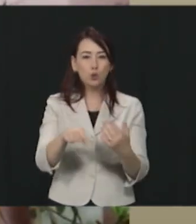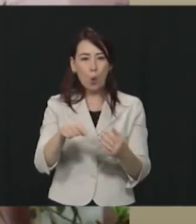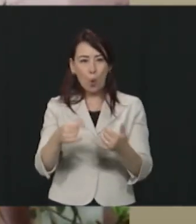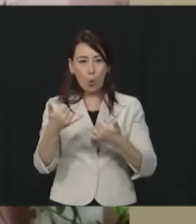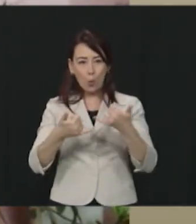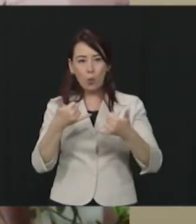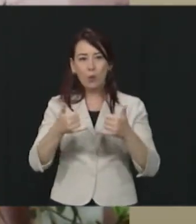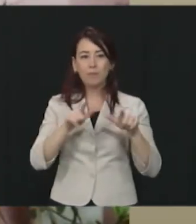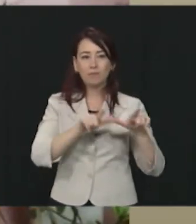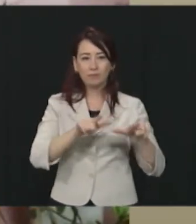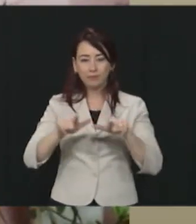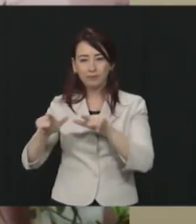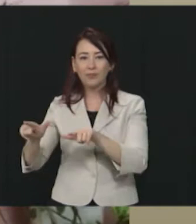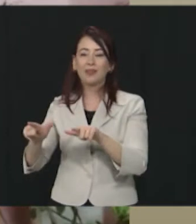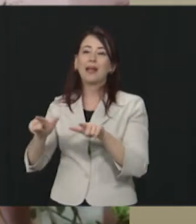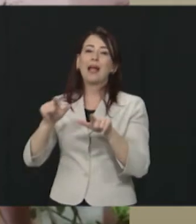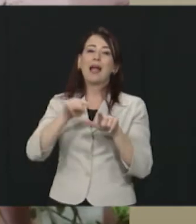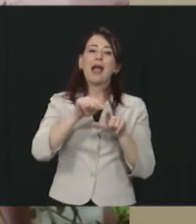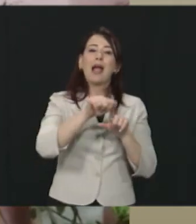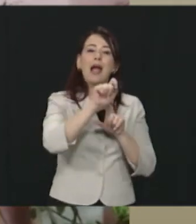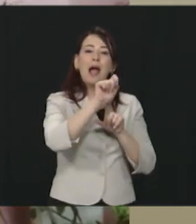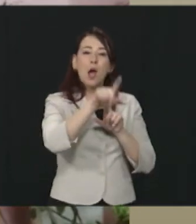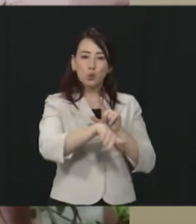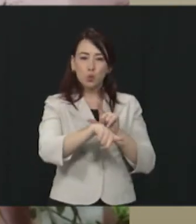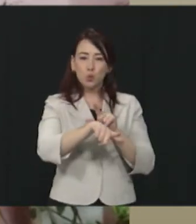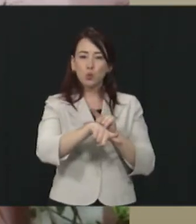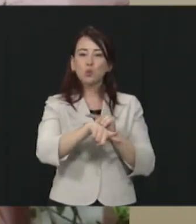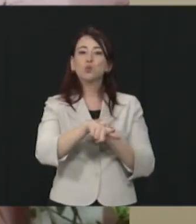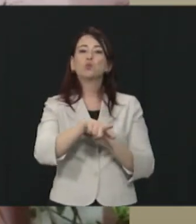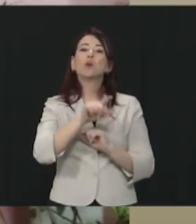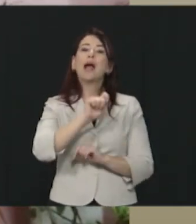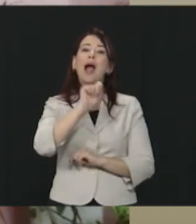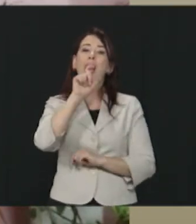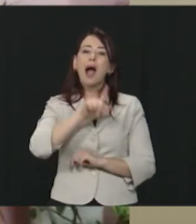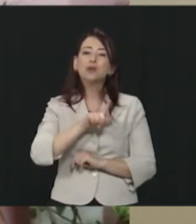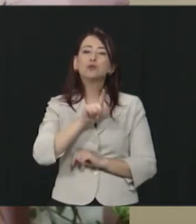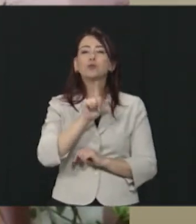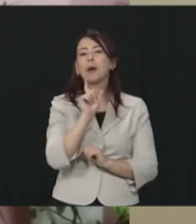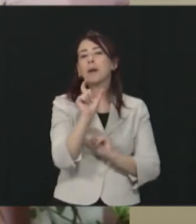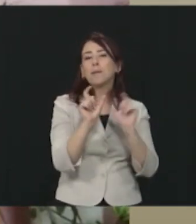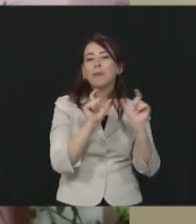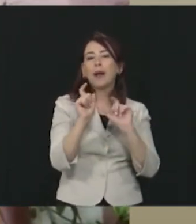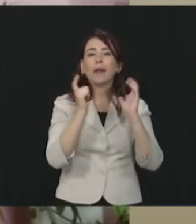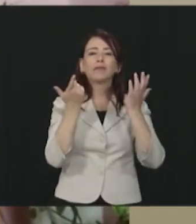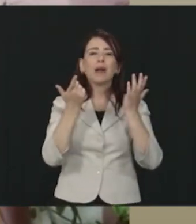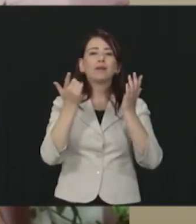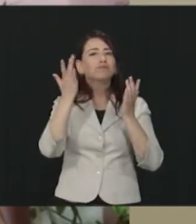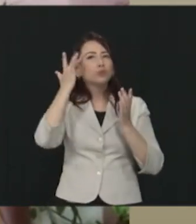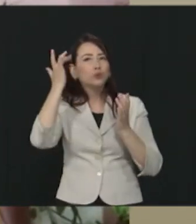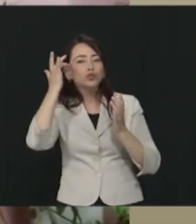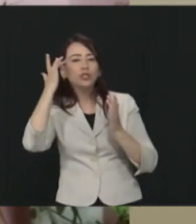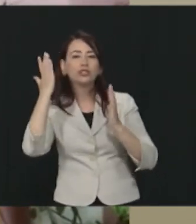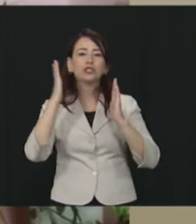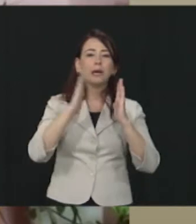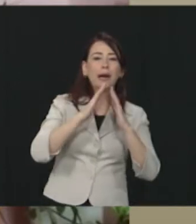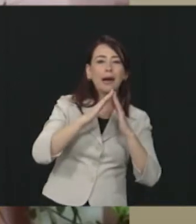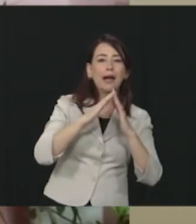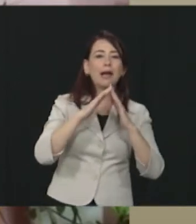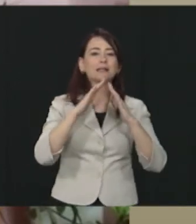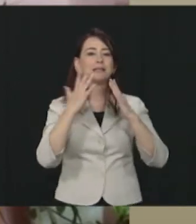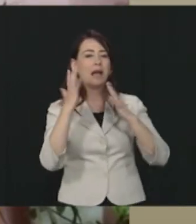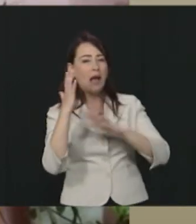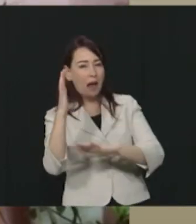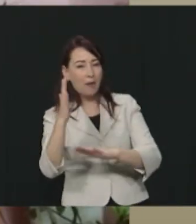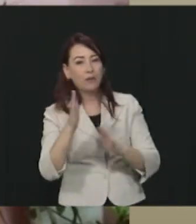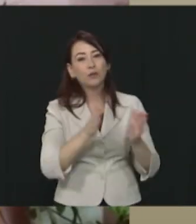versão azulzinha, que é as palavras do dia a dia, casa, árvore, né? Palavras gerais.